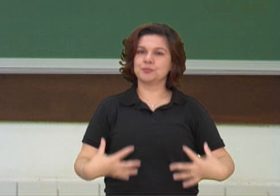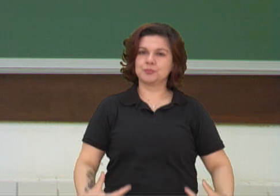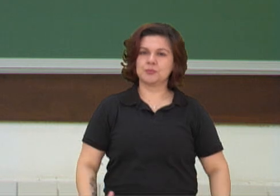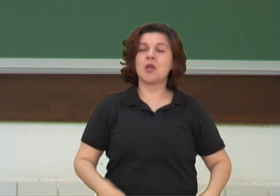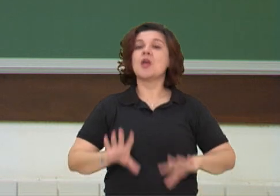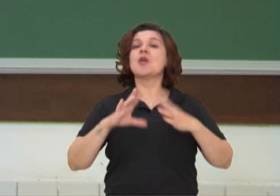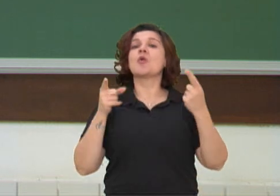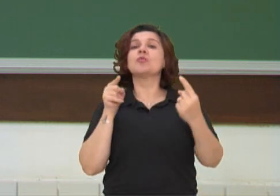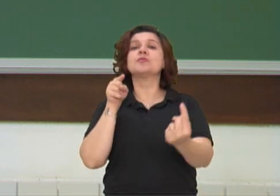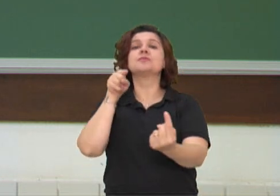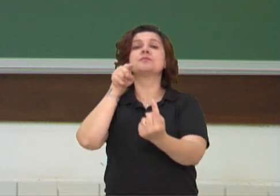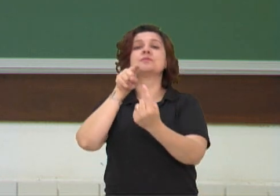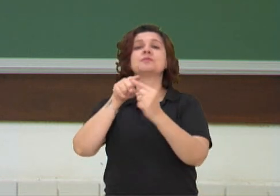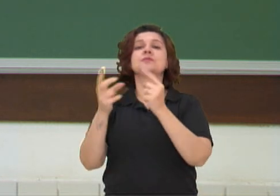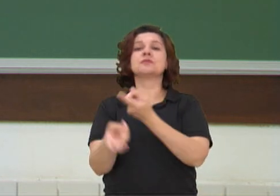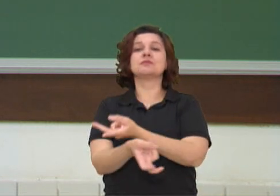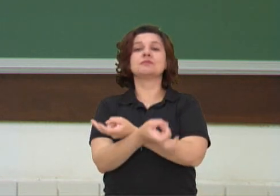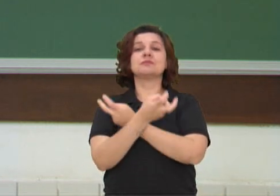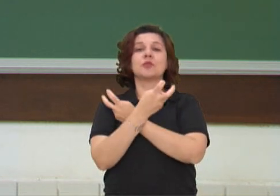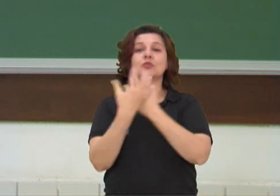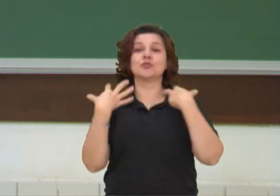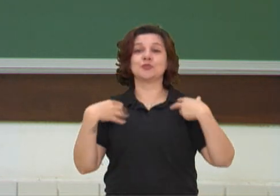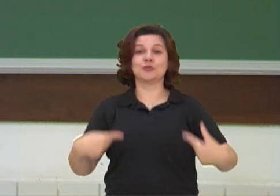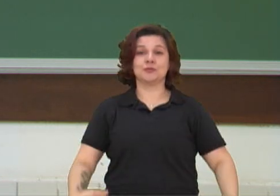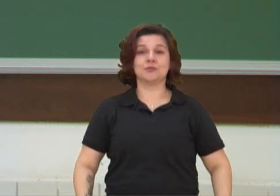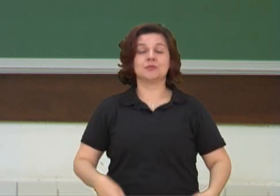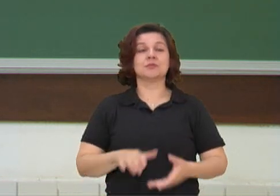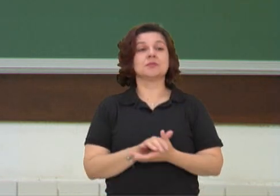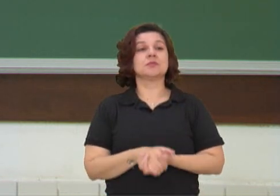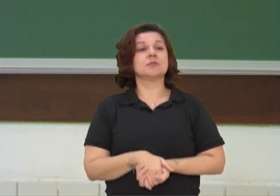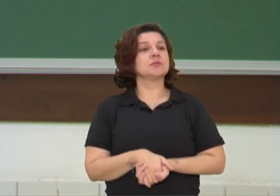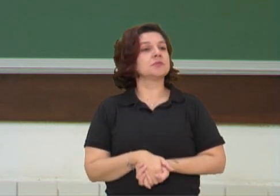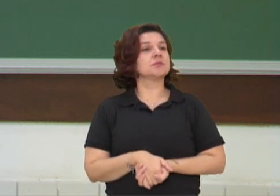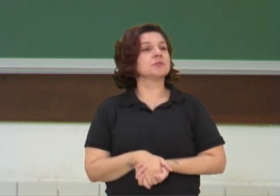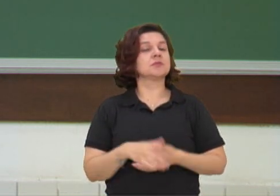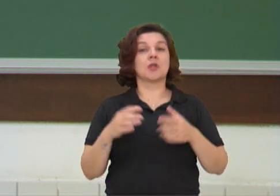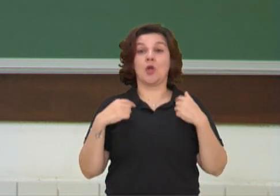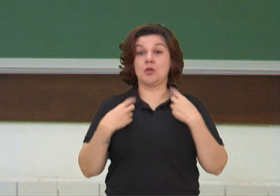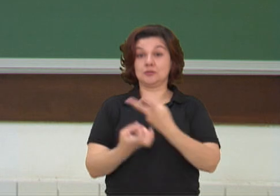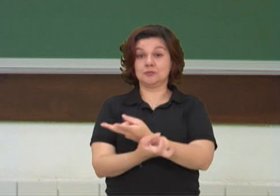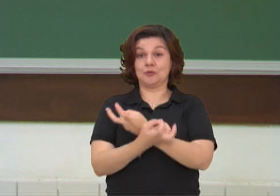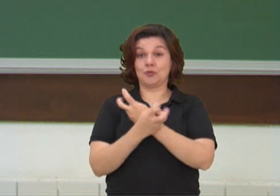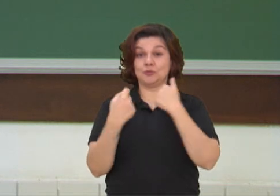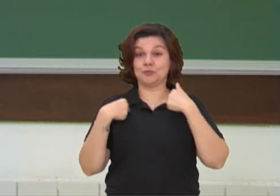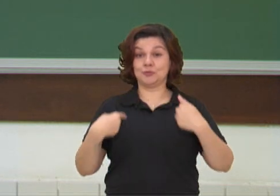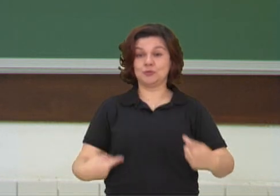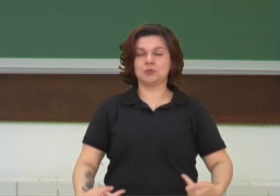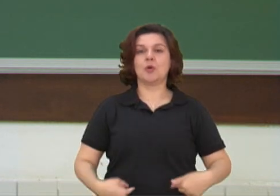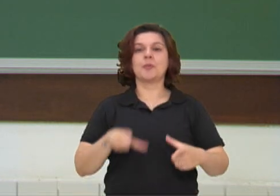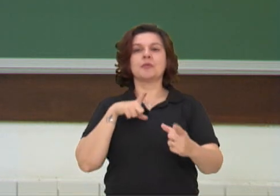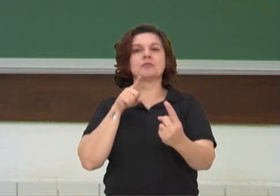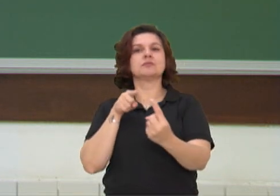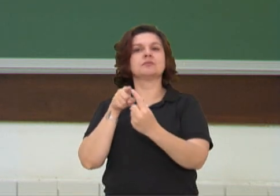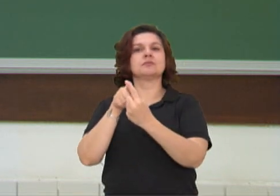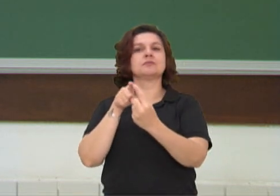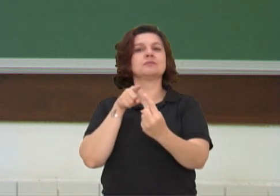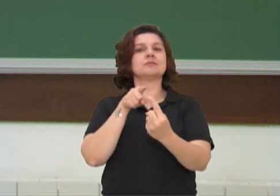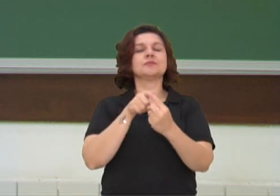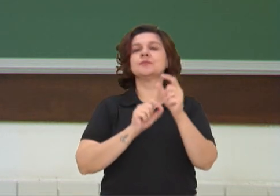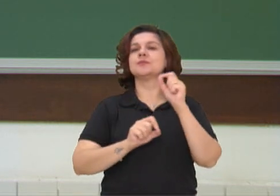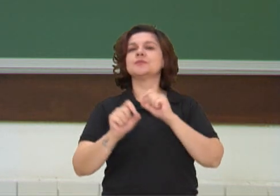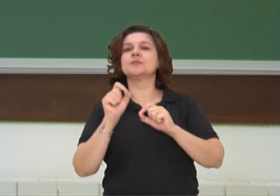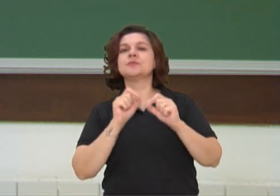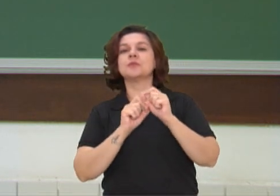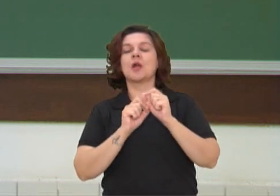esqueleto propriamente dita? Vamos pensar aqui com o nosso corpo. Os nossos ossos do nosso corpo, basicamente, eles têm as funções ali de manter